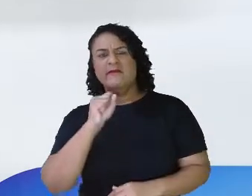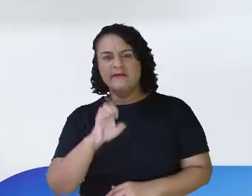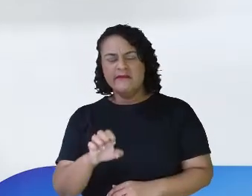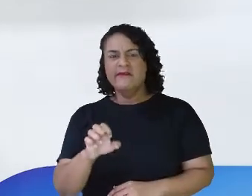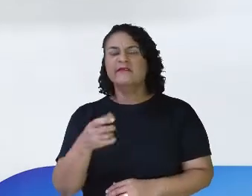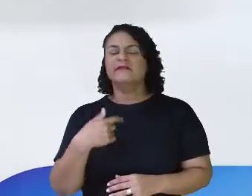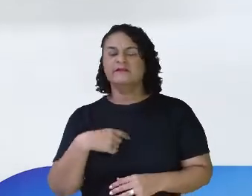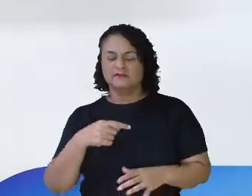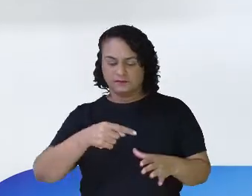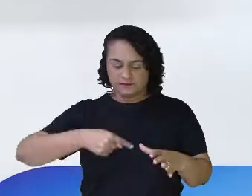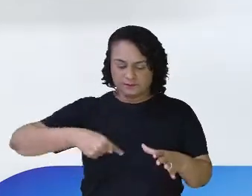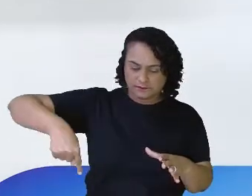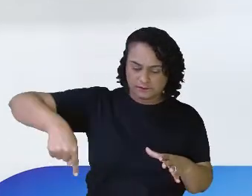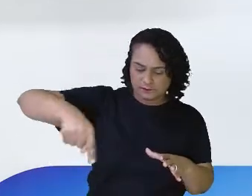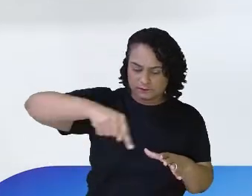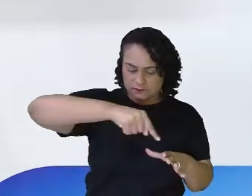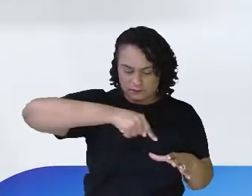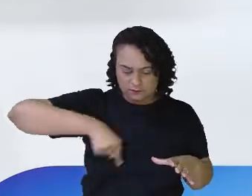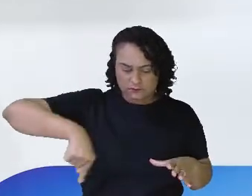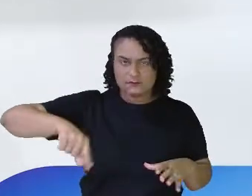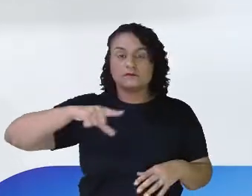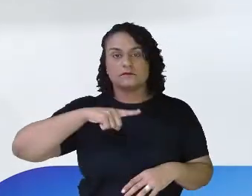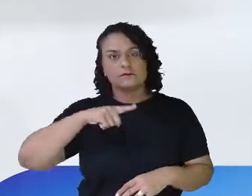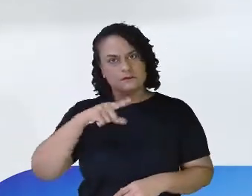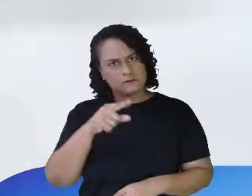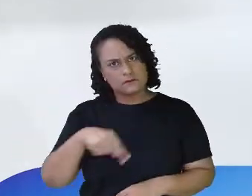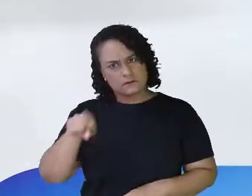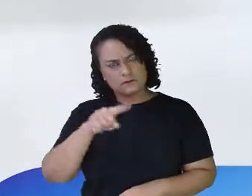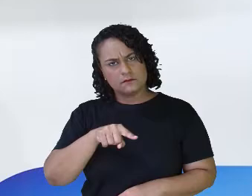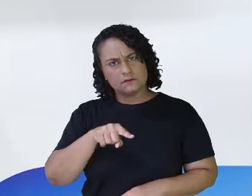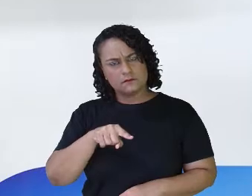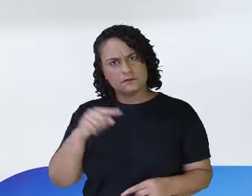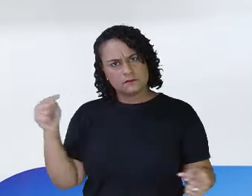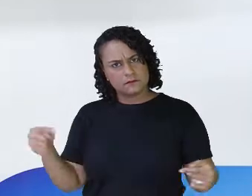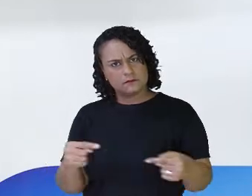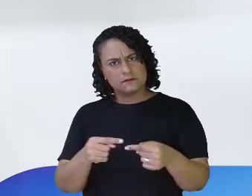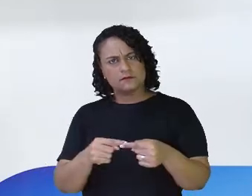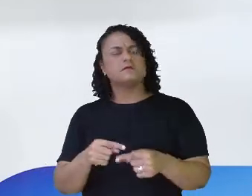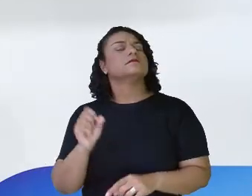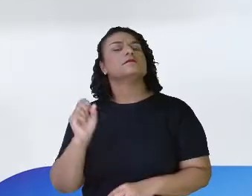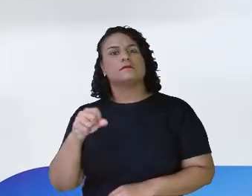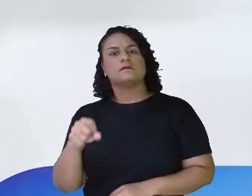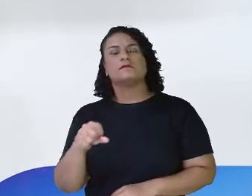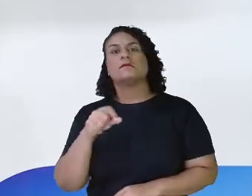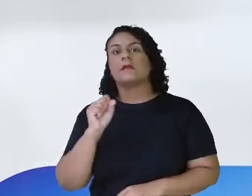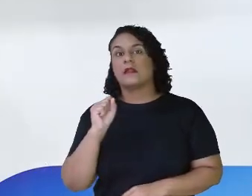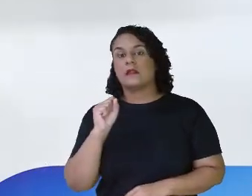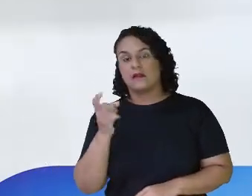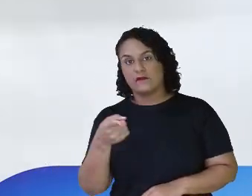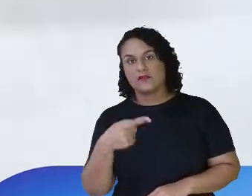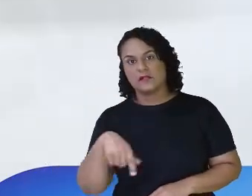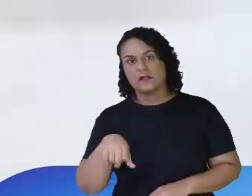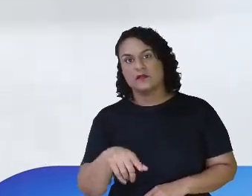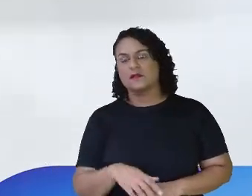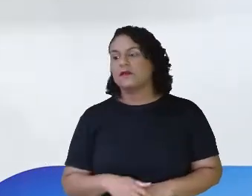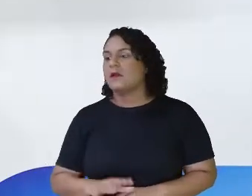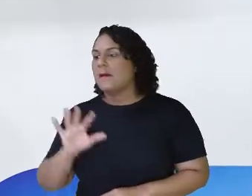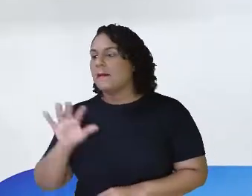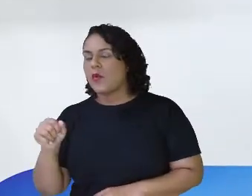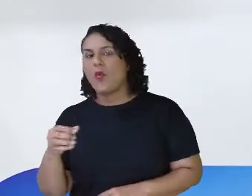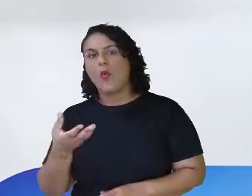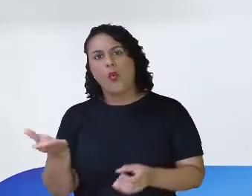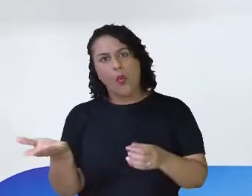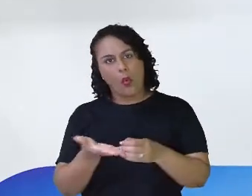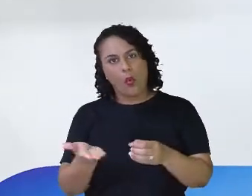o contorno, eu vou ter um círculo? Vai. Quer correr rapidinho, pegar um copo